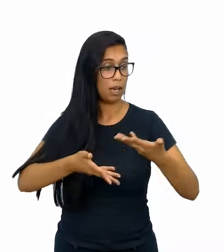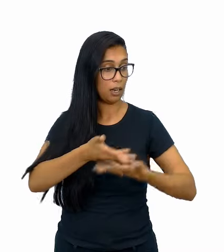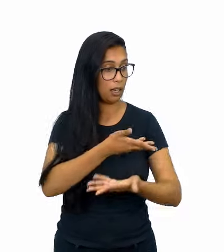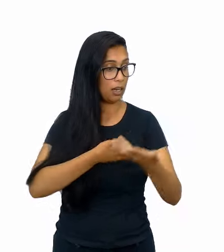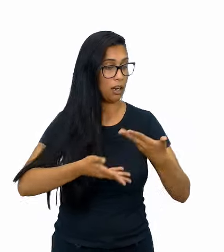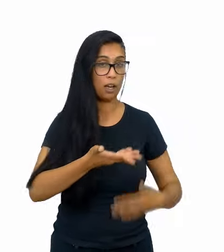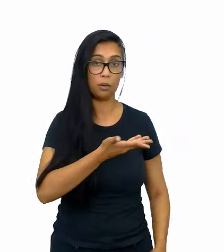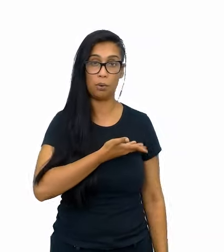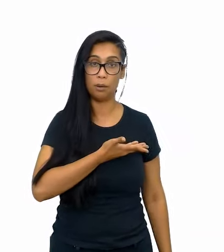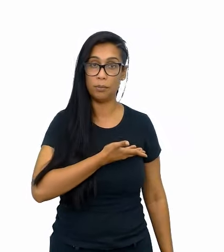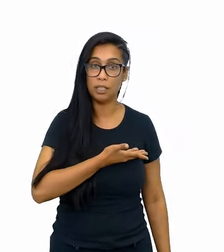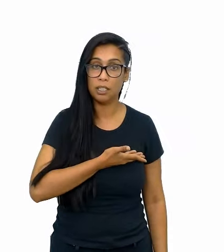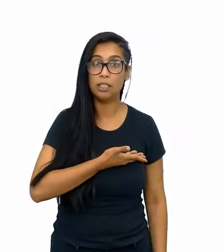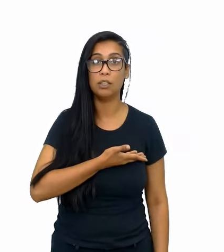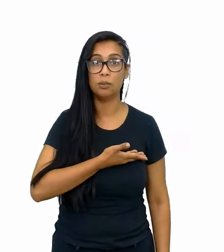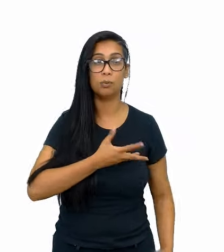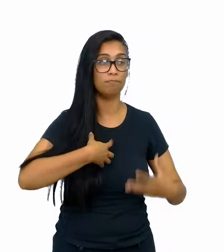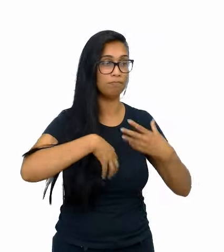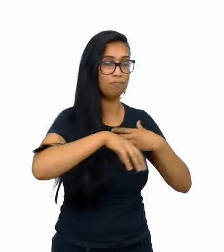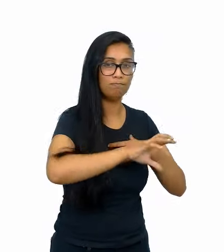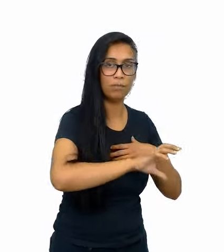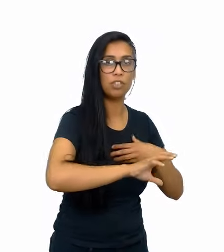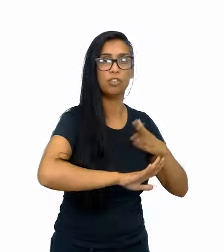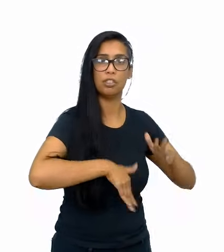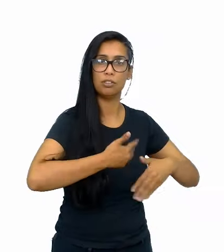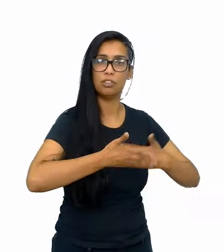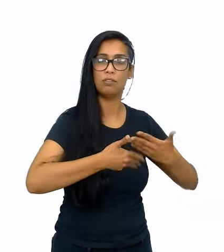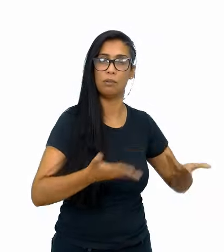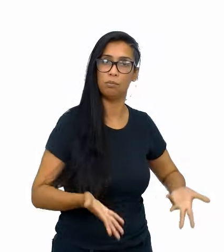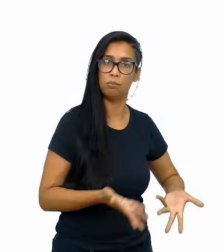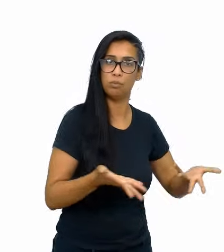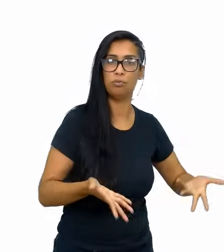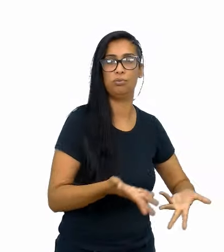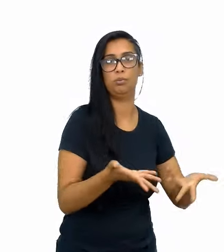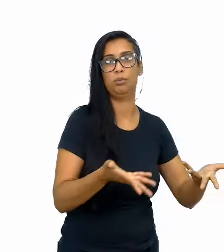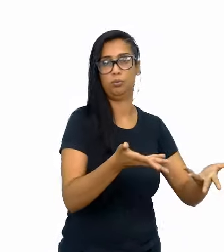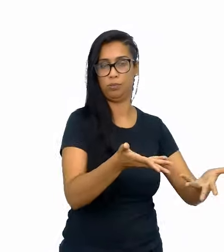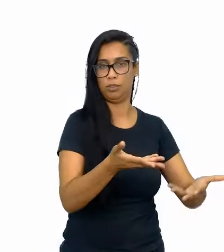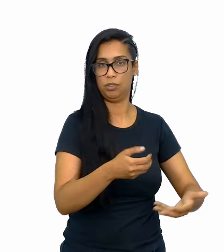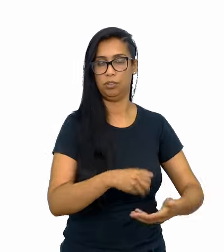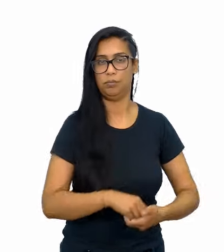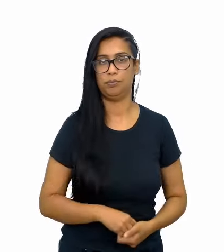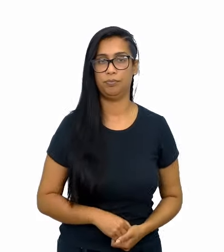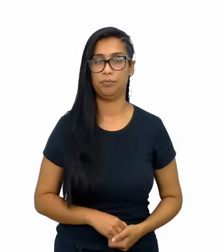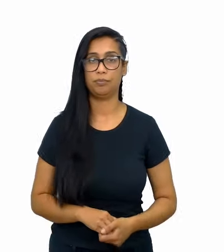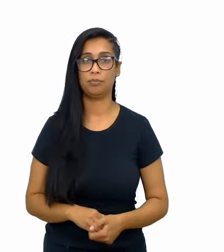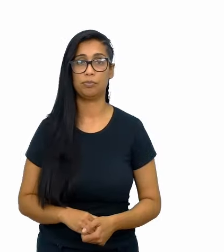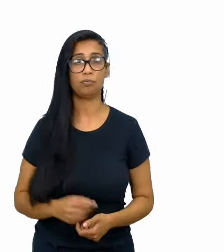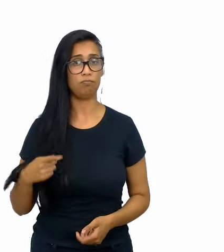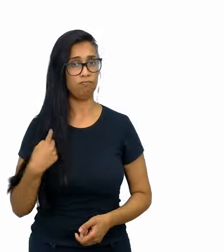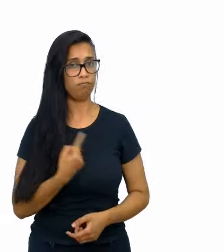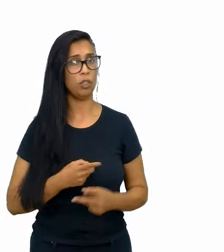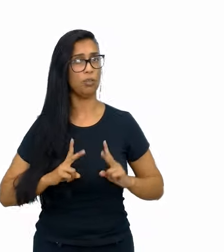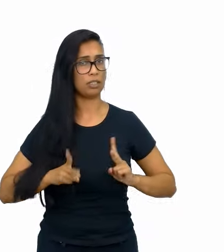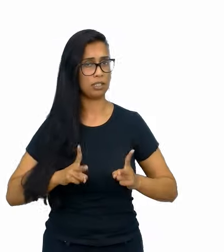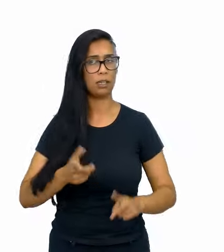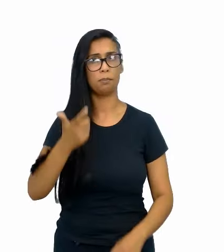ele também exerce a empatia, né, que é algo que devemos sempre ter em